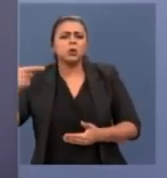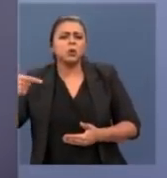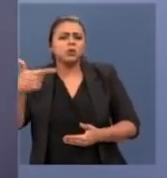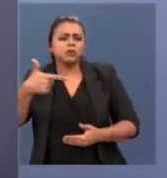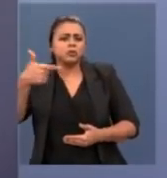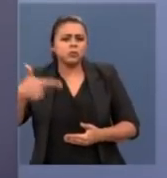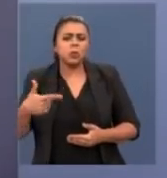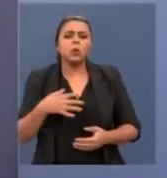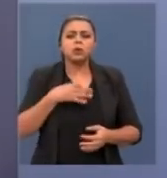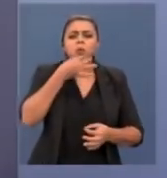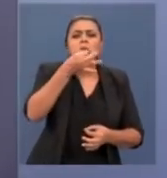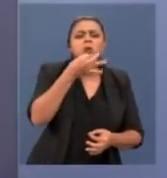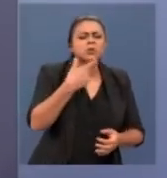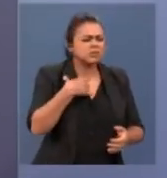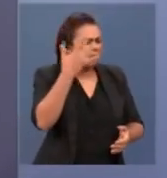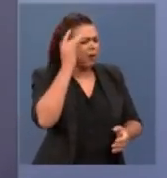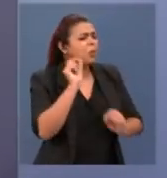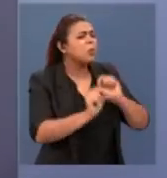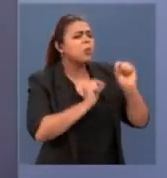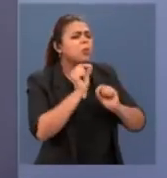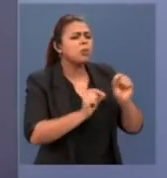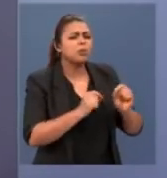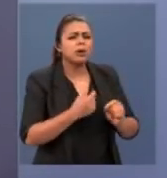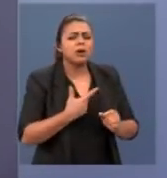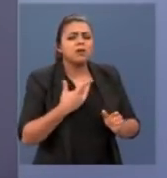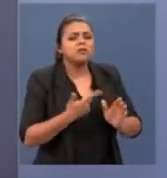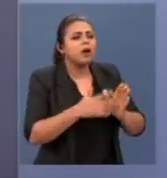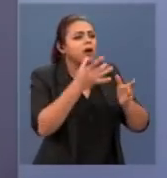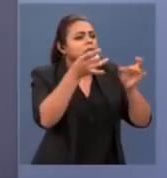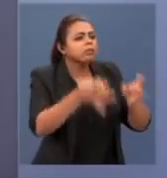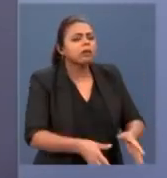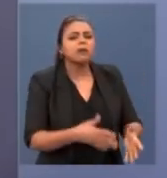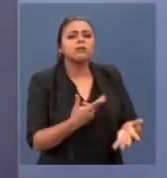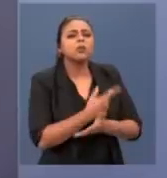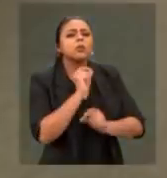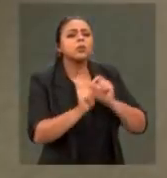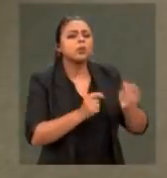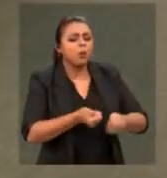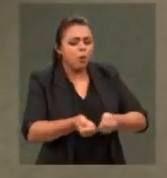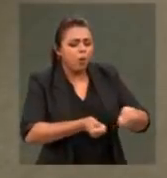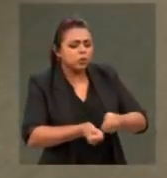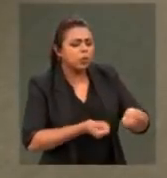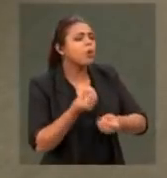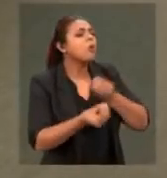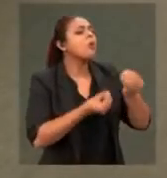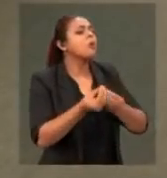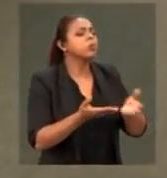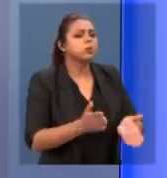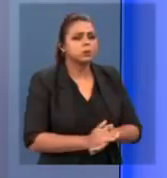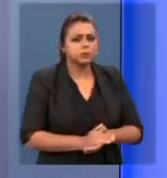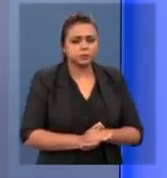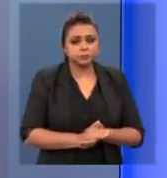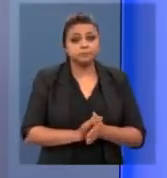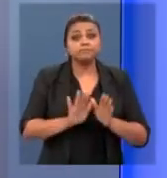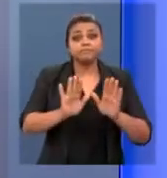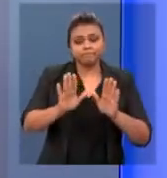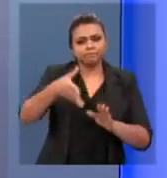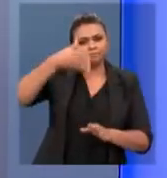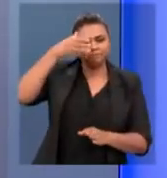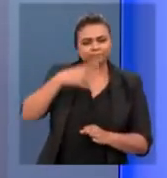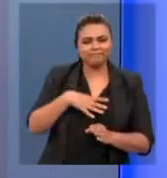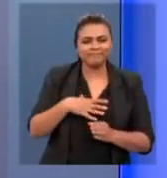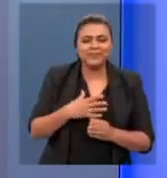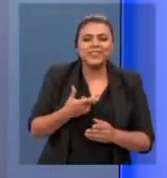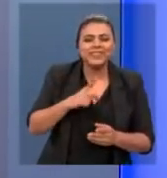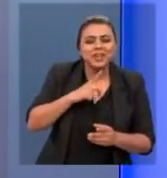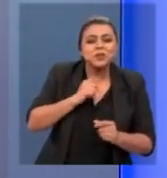conter esse avanço do custeio da previdência no empate jm em mato na verdade assim é temos